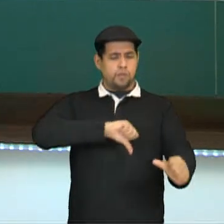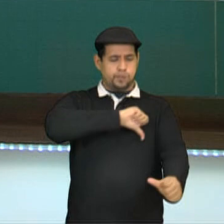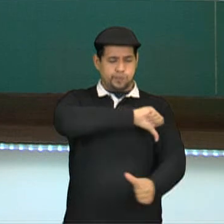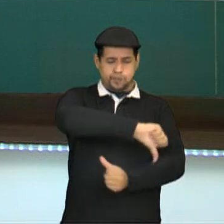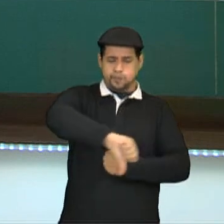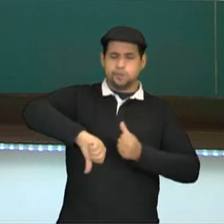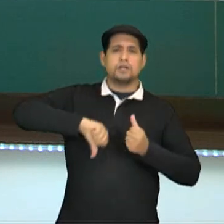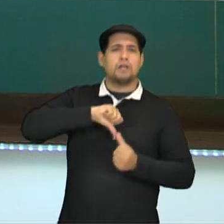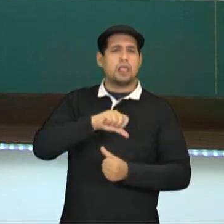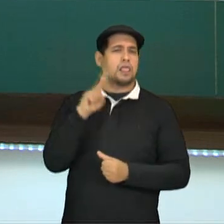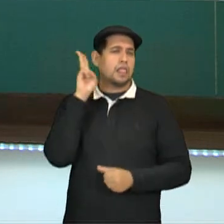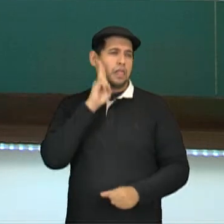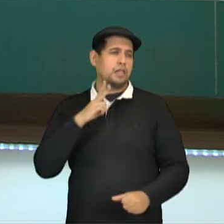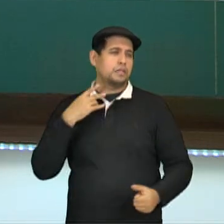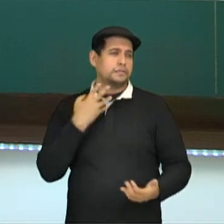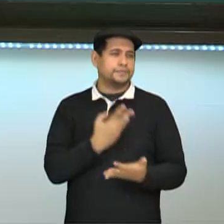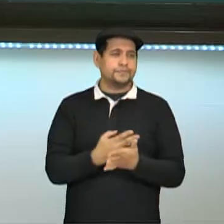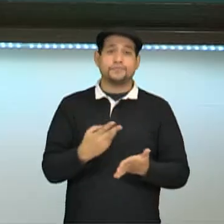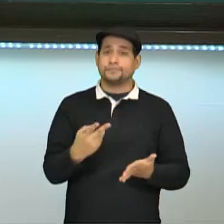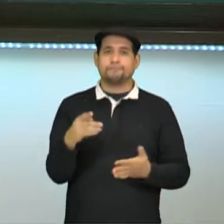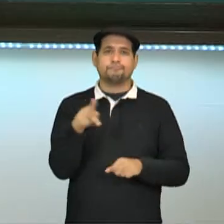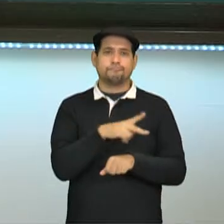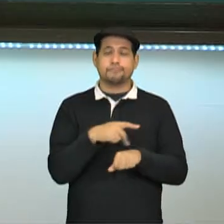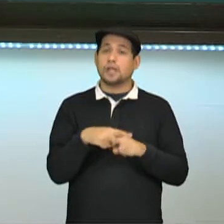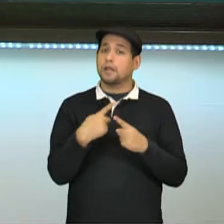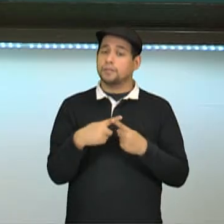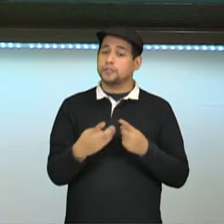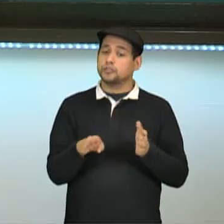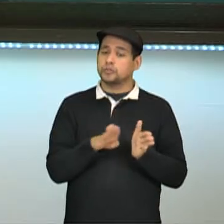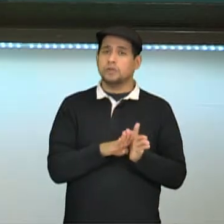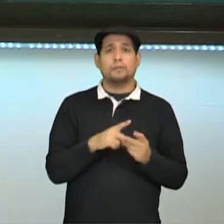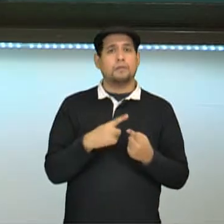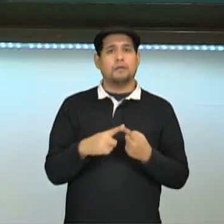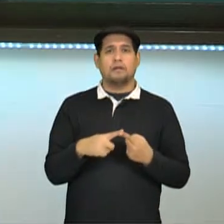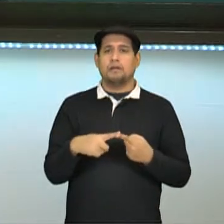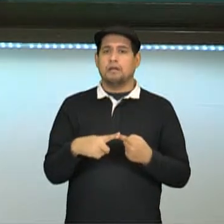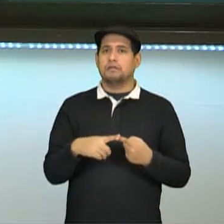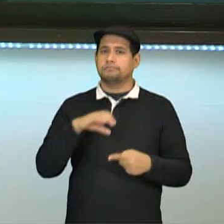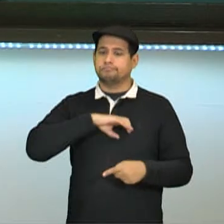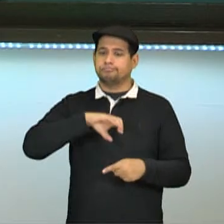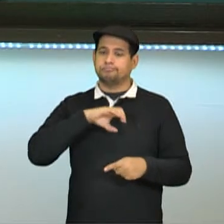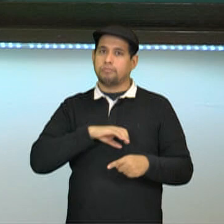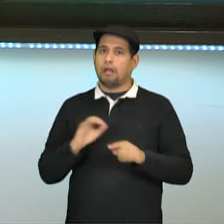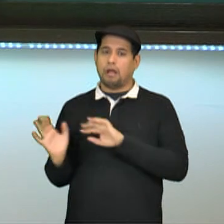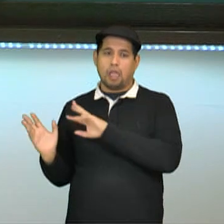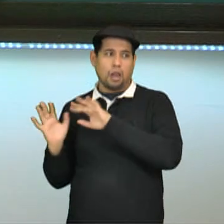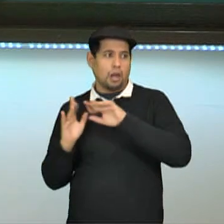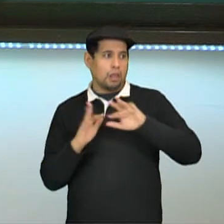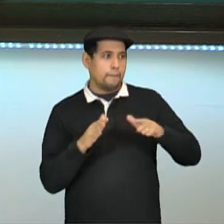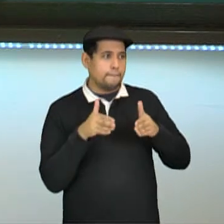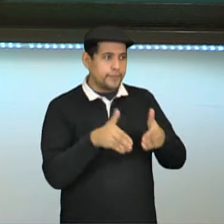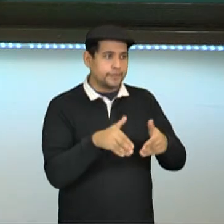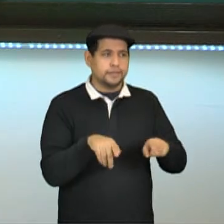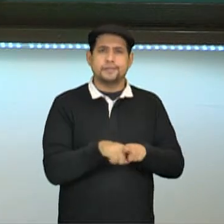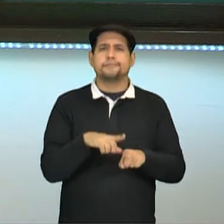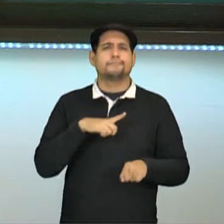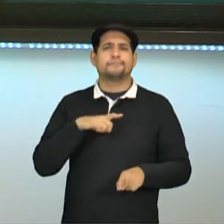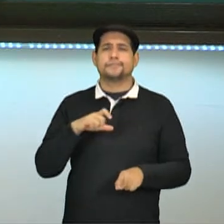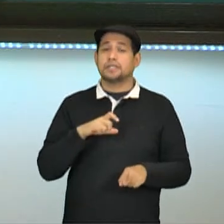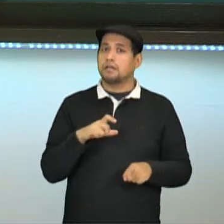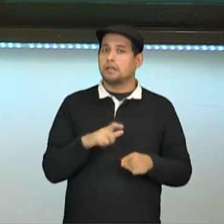a história do nosso país. Eles vêm porque Portugal havia sido invadida, mas também porque existia aí talvez